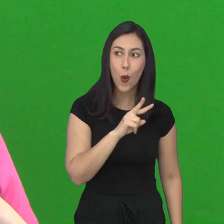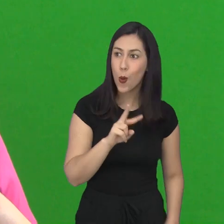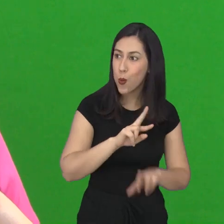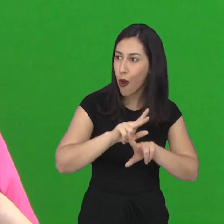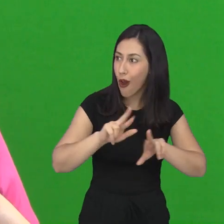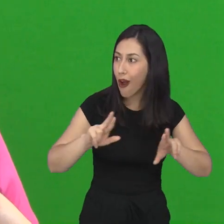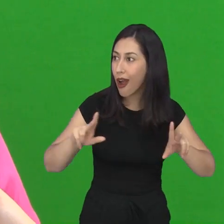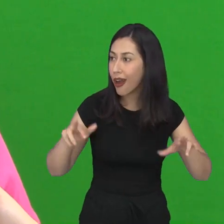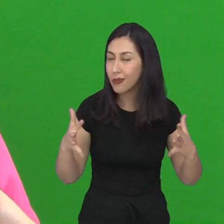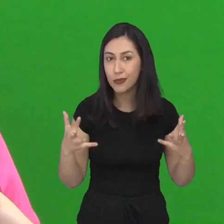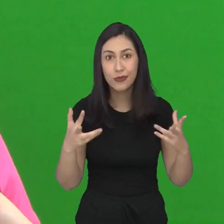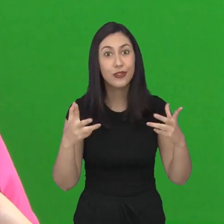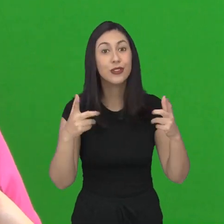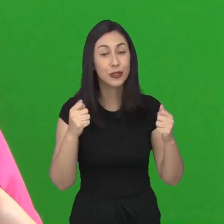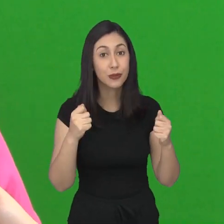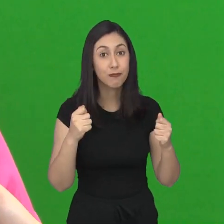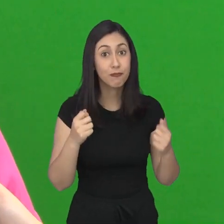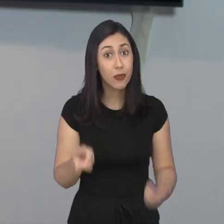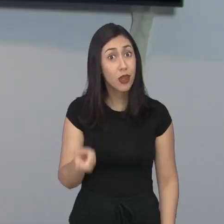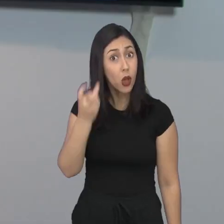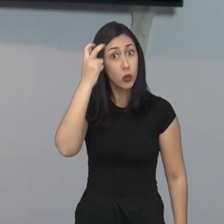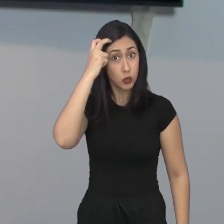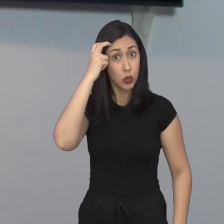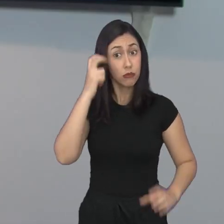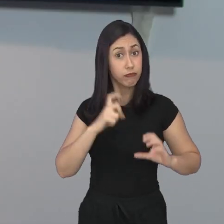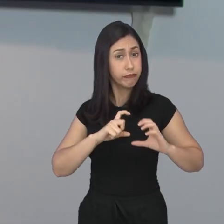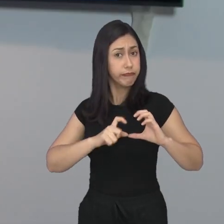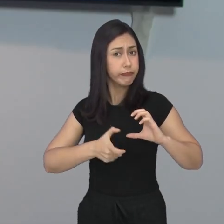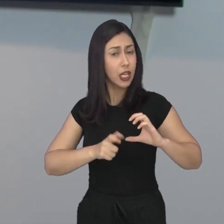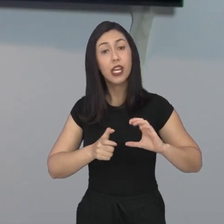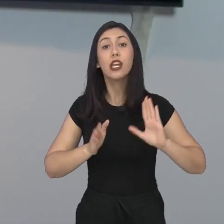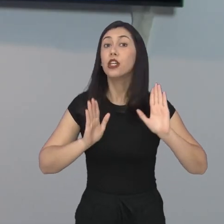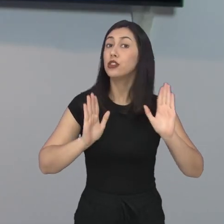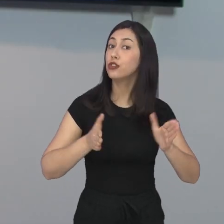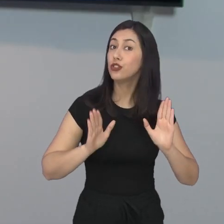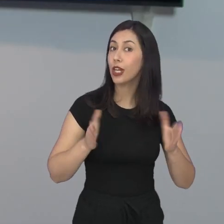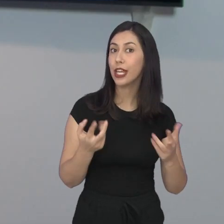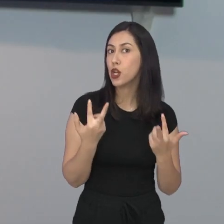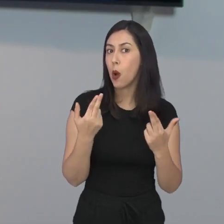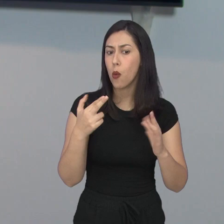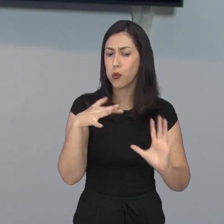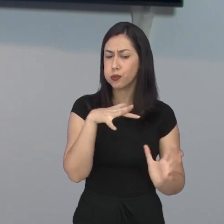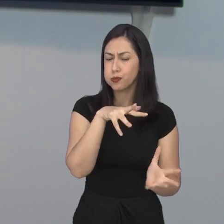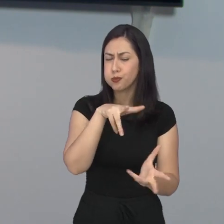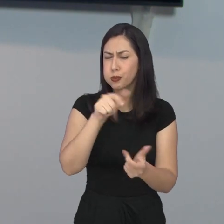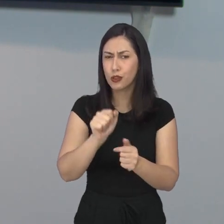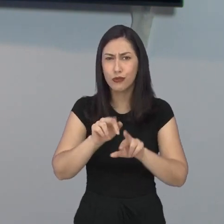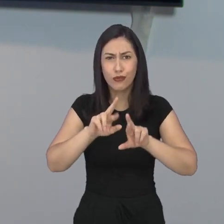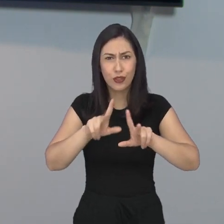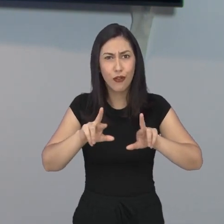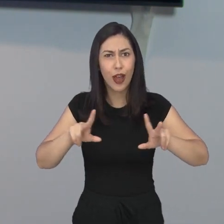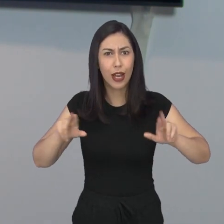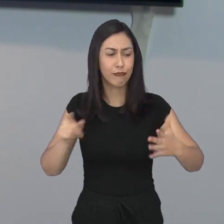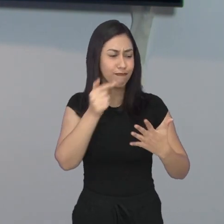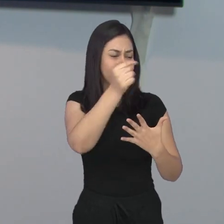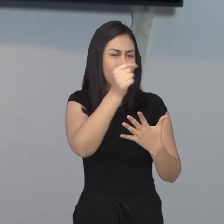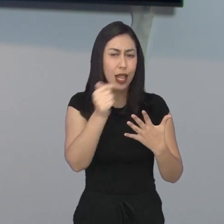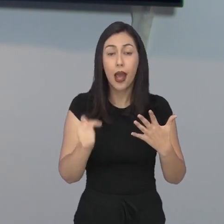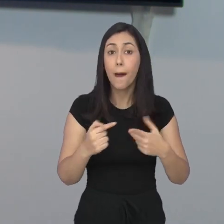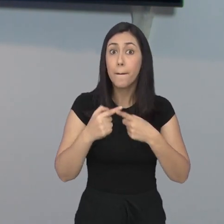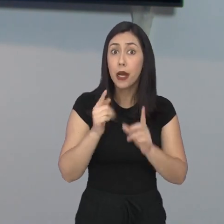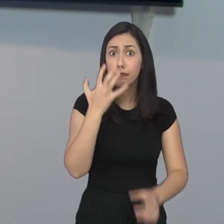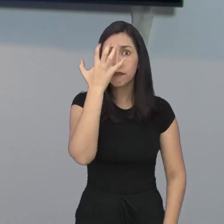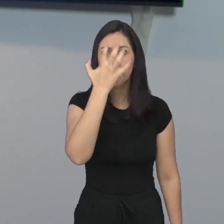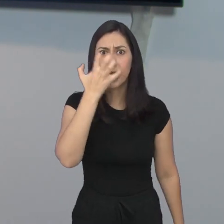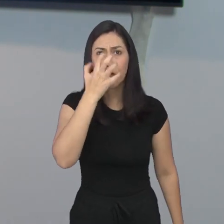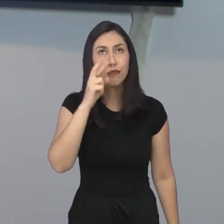vê todos aqueles cosplays incríveis lá andando. A cultura geek já se transformou num verdadeiro multiverso, com infinitas possibilidades.